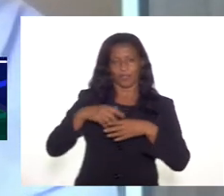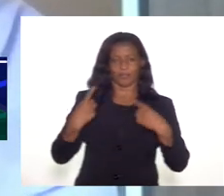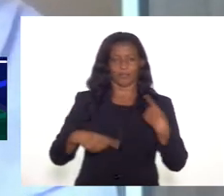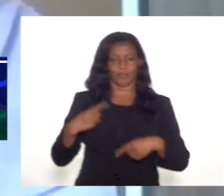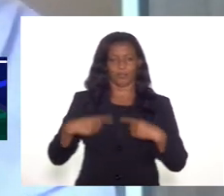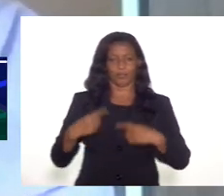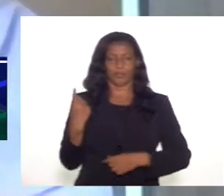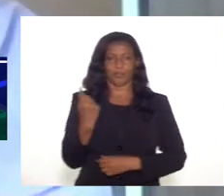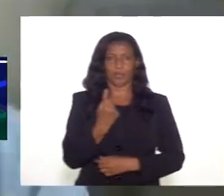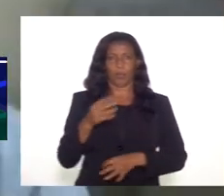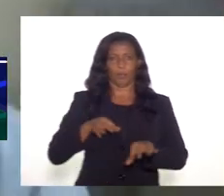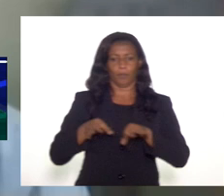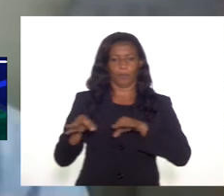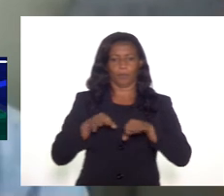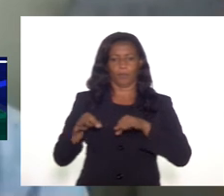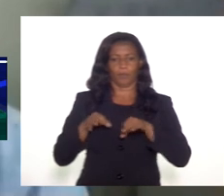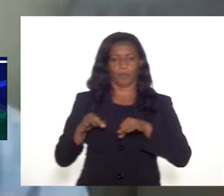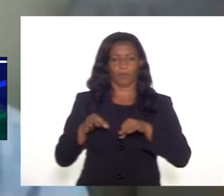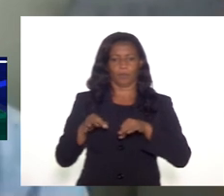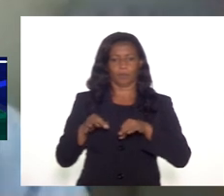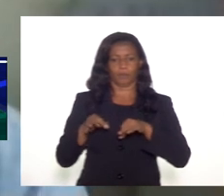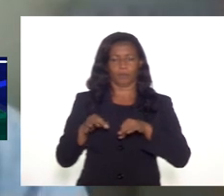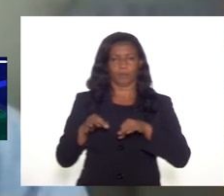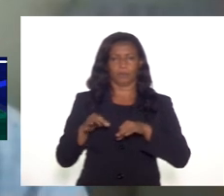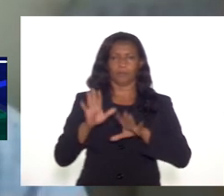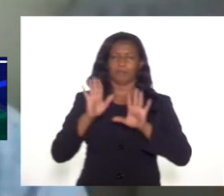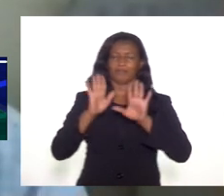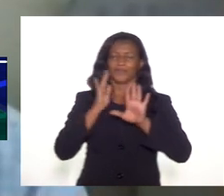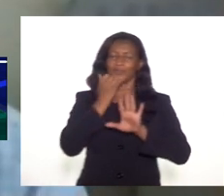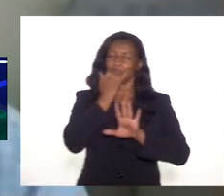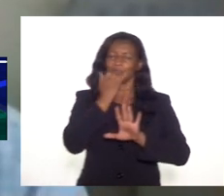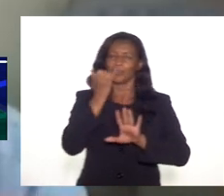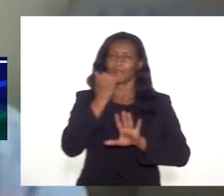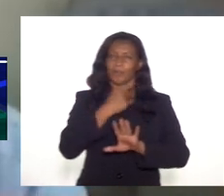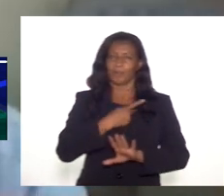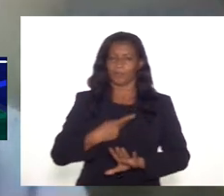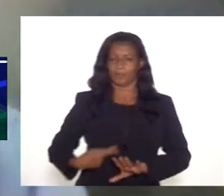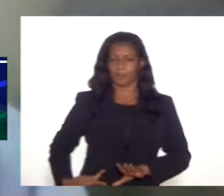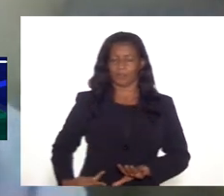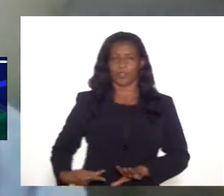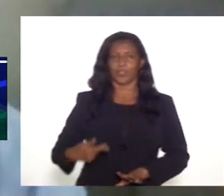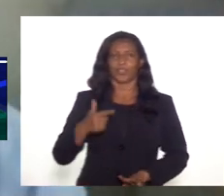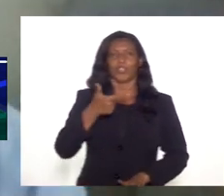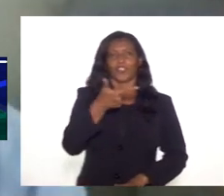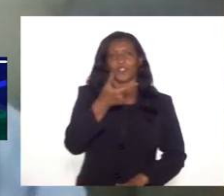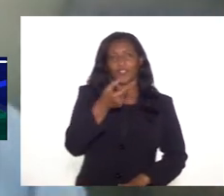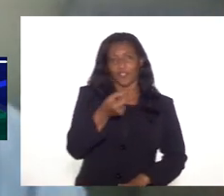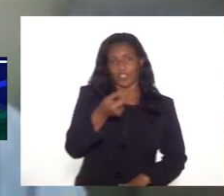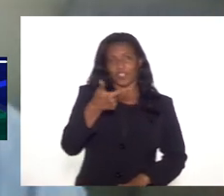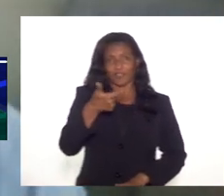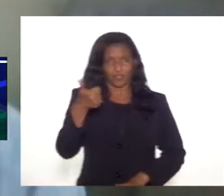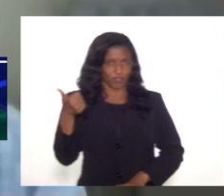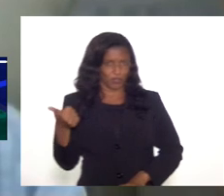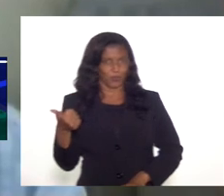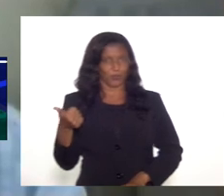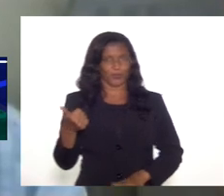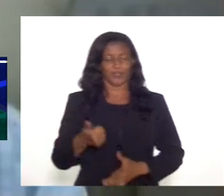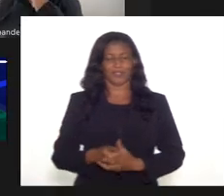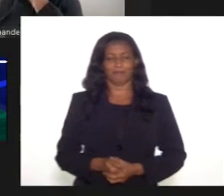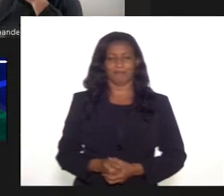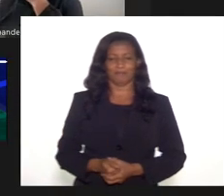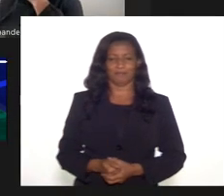em discussão única. Projeto de lei número 30. Minha presidente, 2021. 2021, minha presidente.